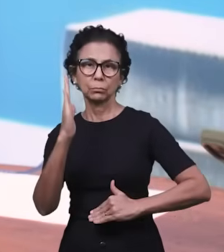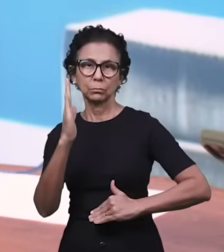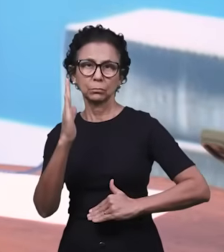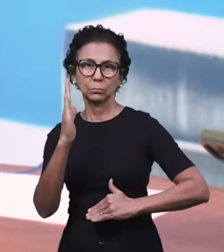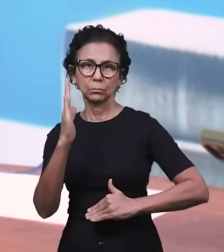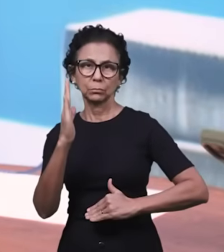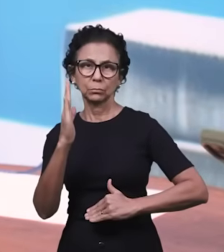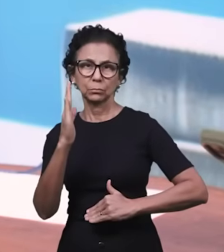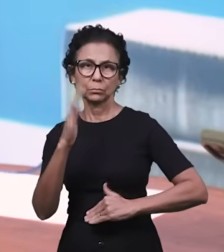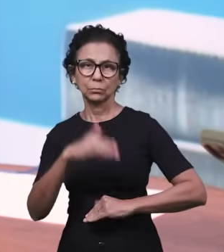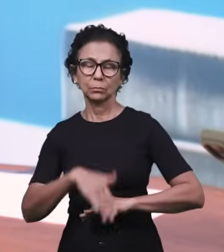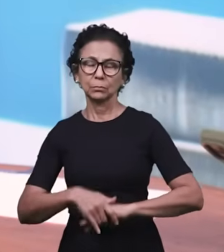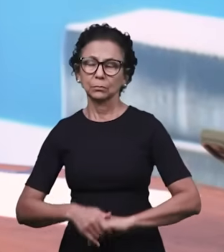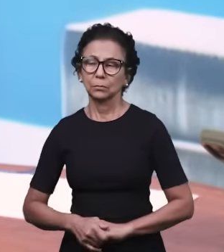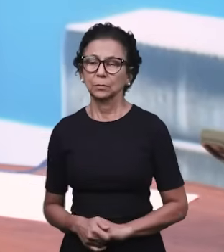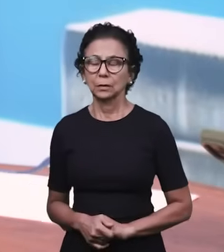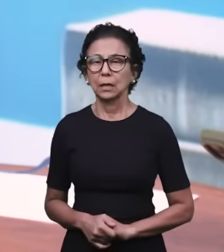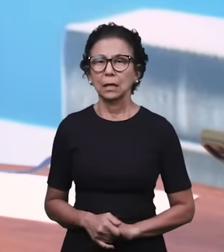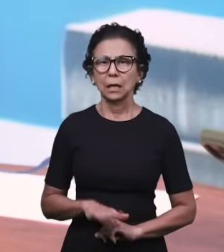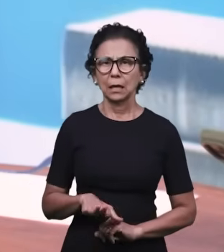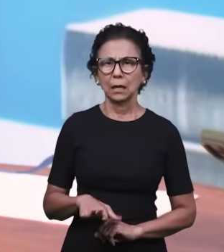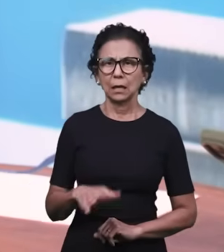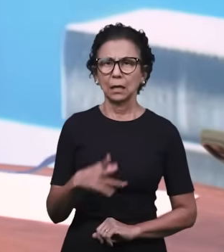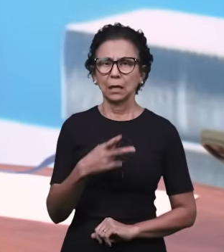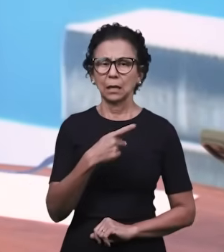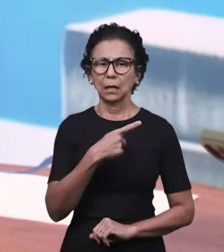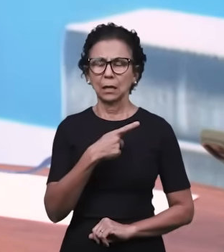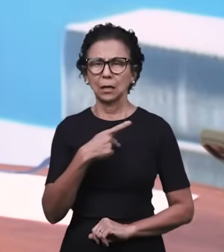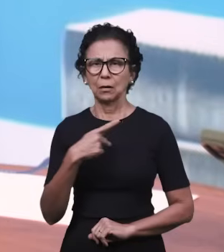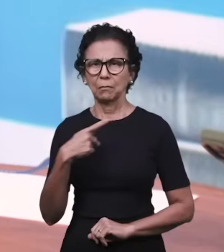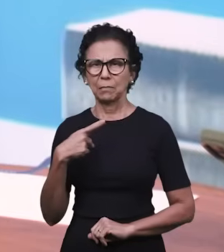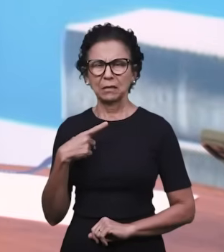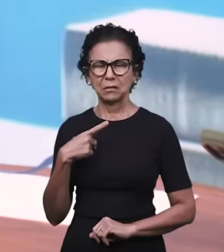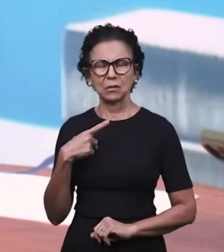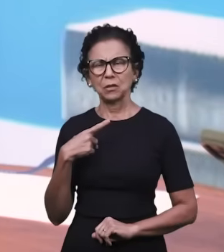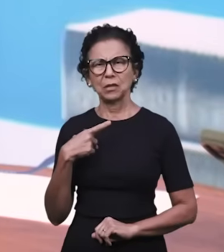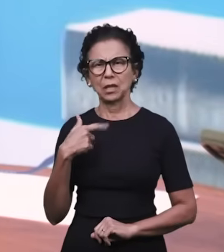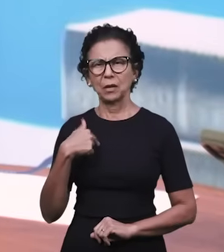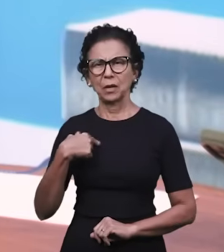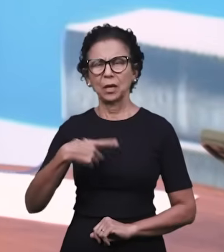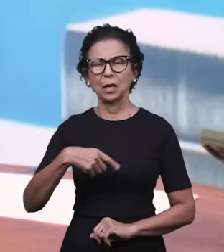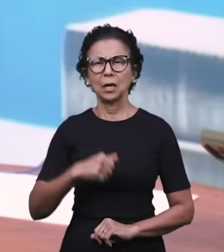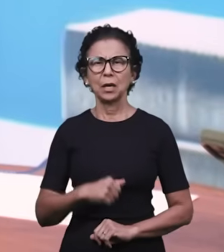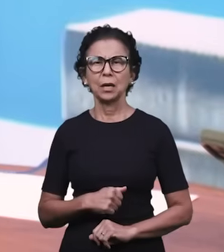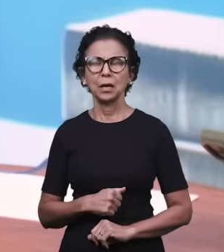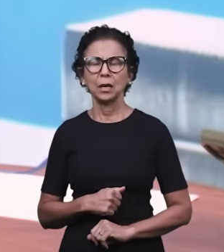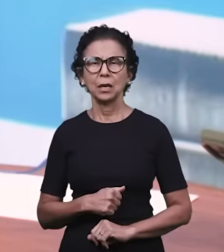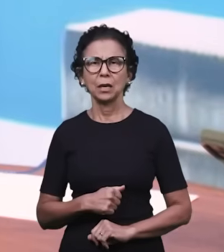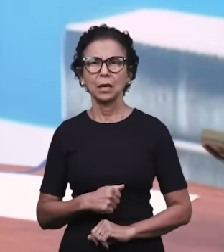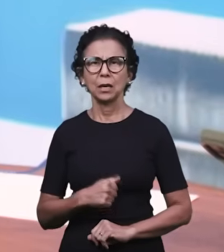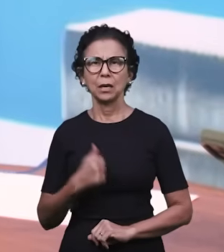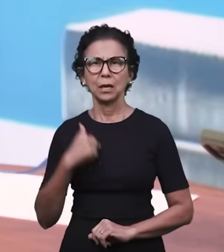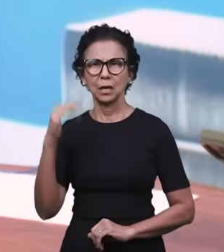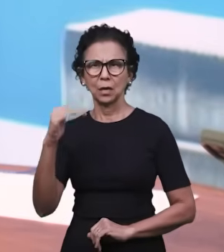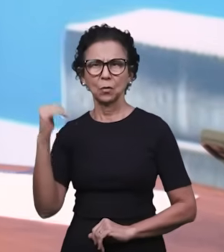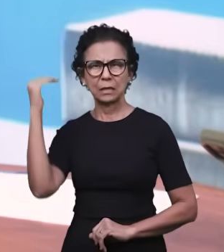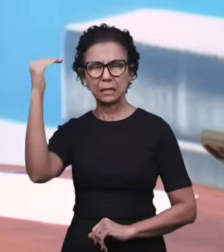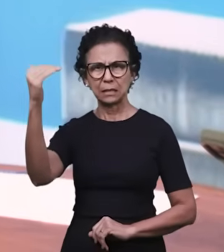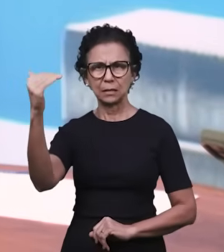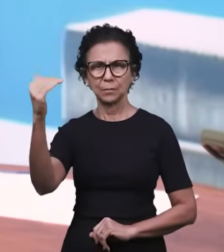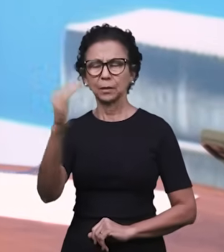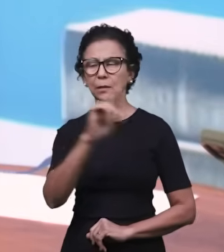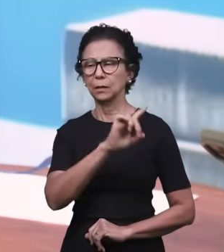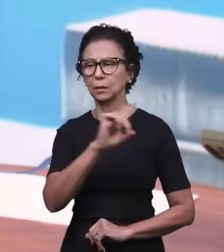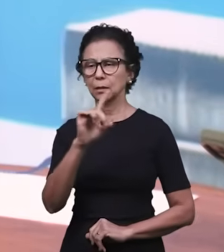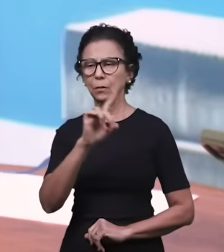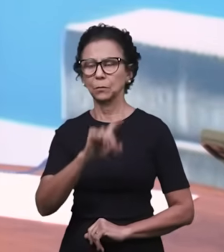que pensa assim, a soberba subiu ao seu coração, porque o serviço